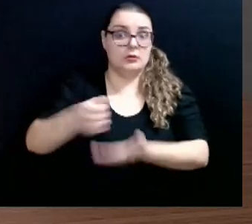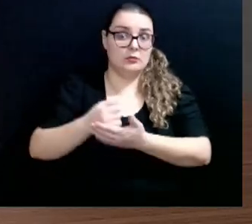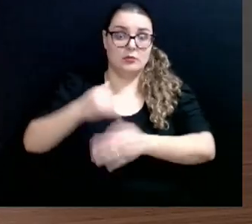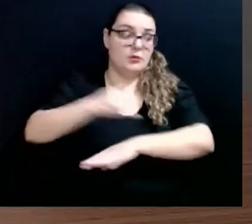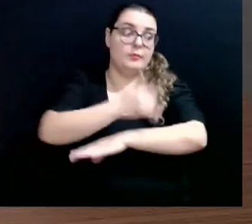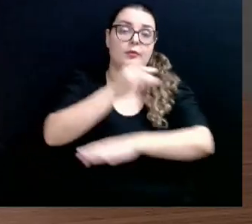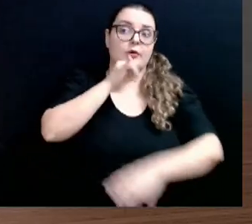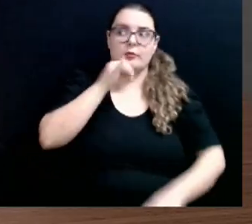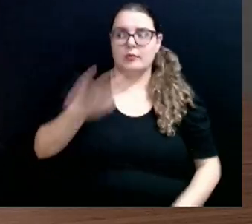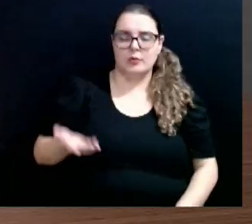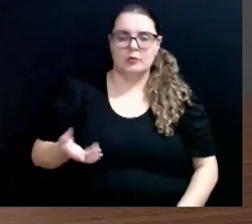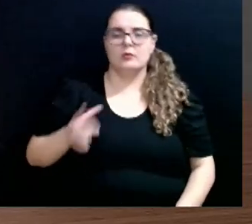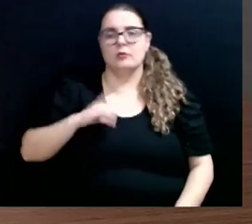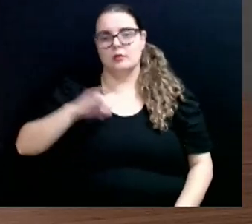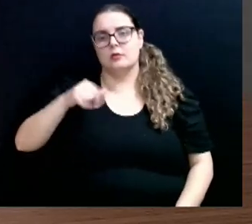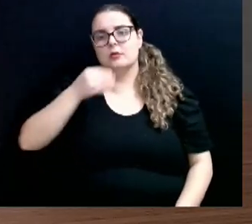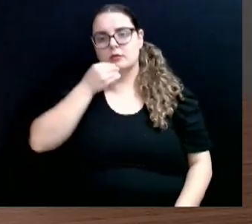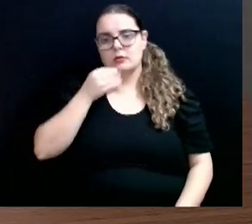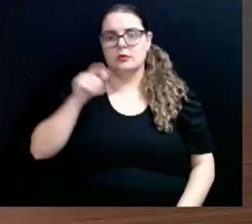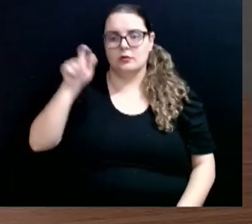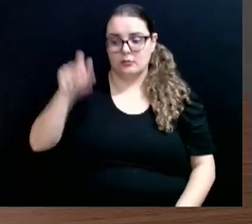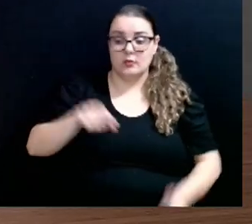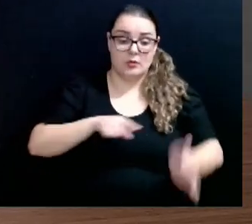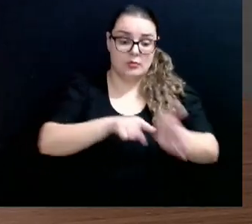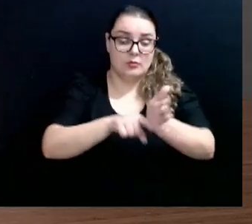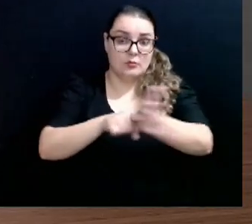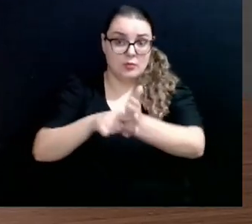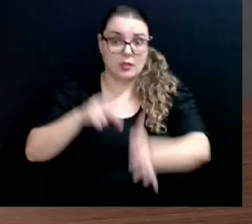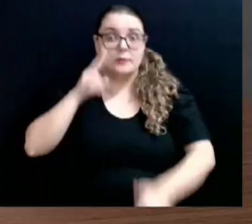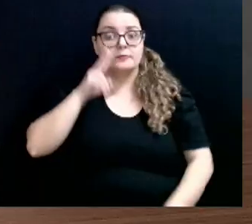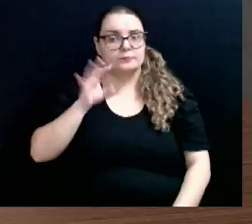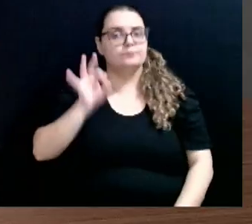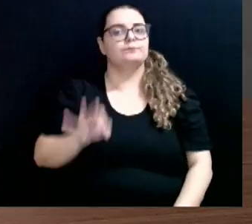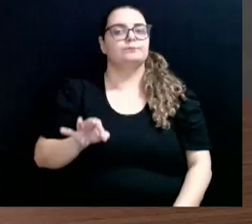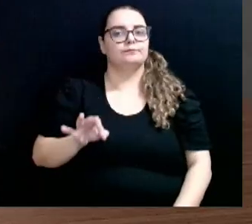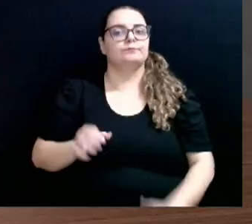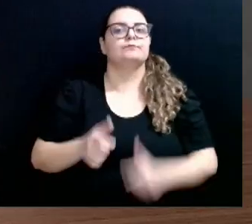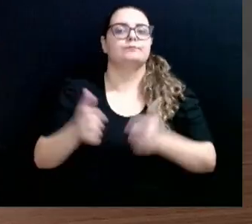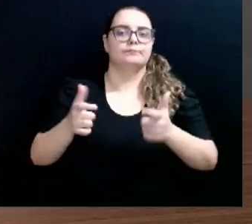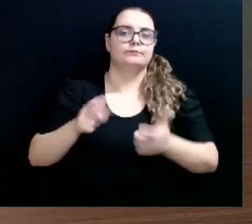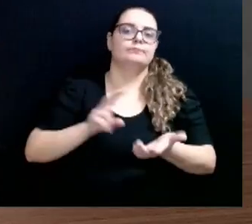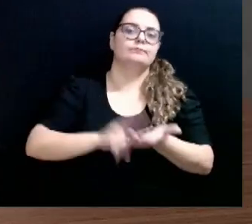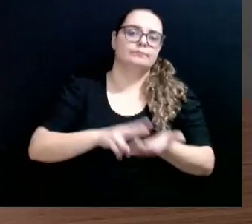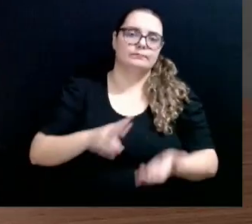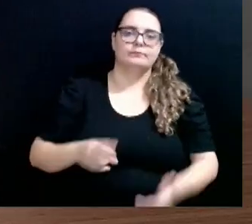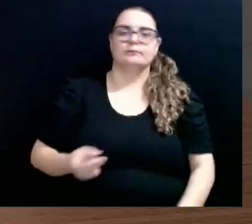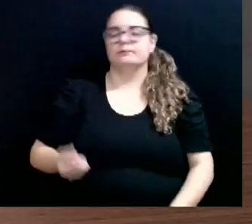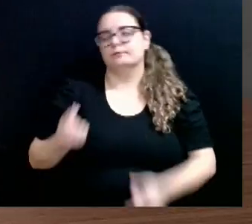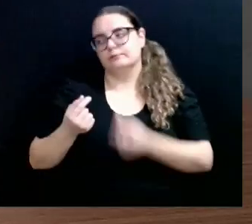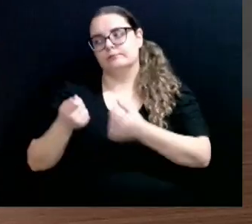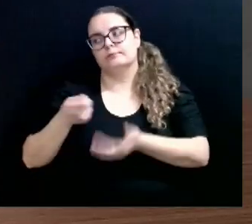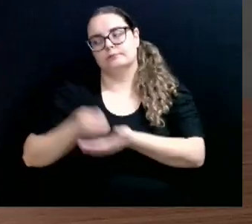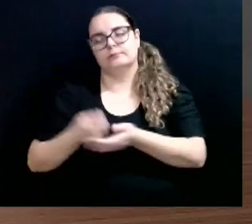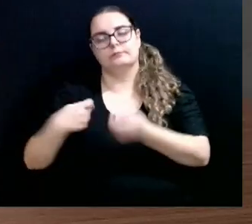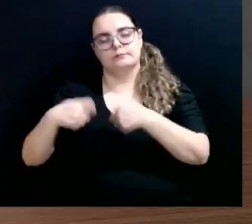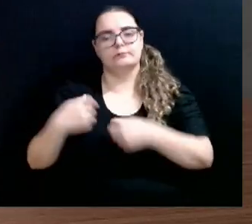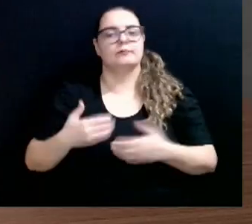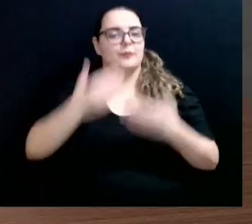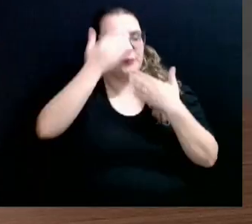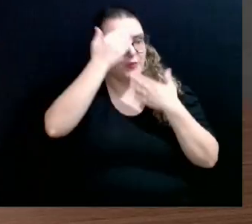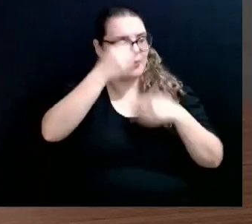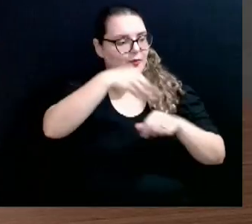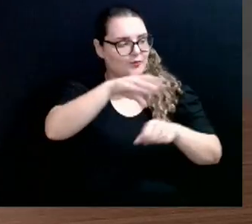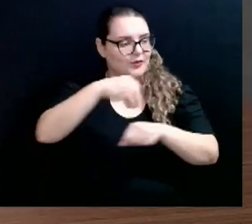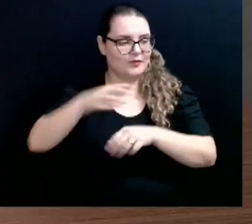oportunidade. Então, aquela pessoa que pesquisar, olhar bem, tem grande chance de fazer um excelente negócio. Pedro, muito obrigado por todas essas dicas, por todas